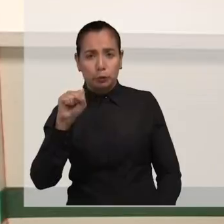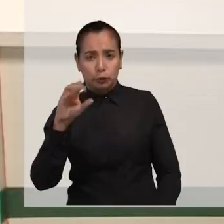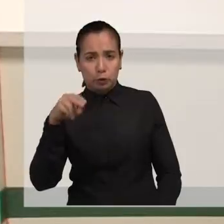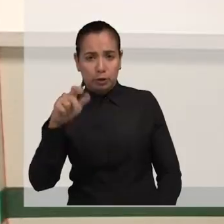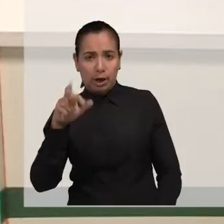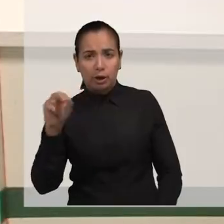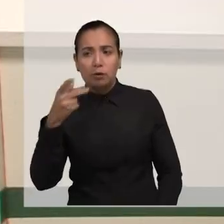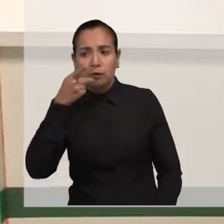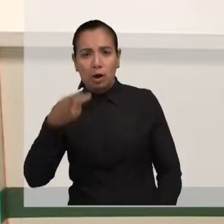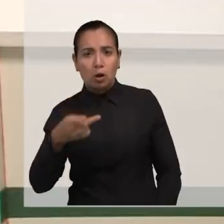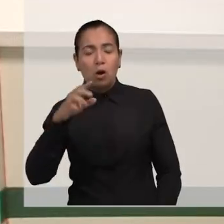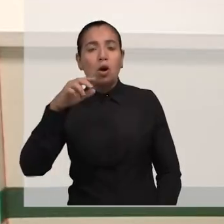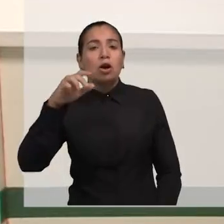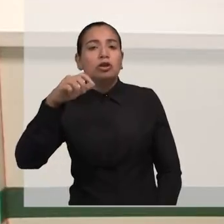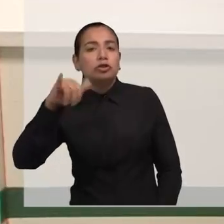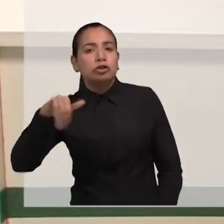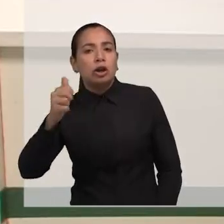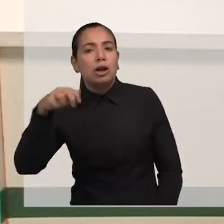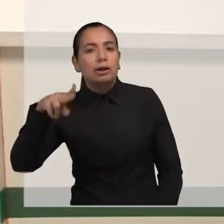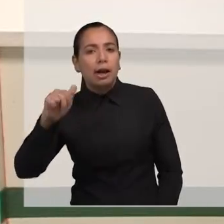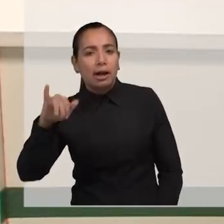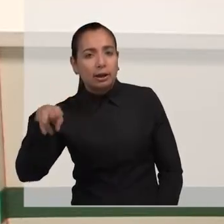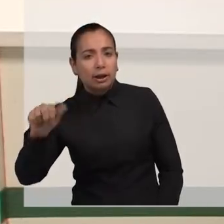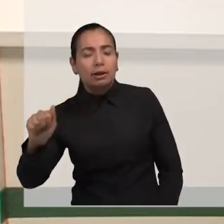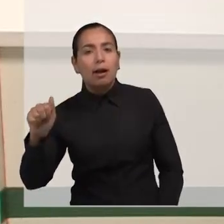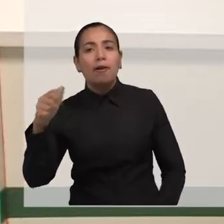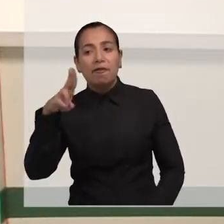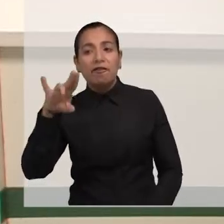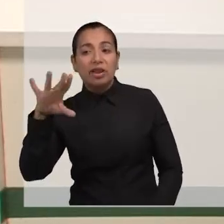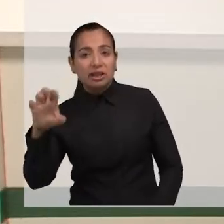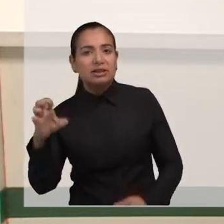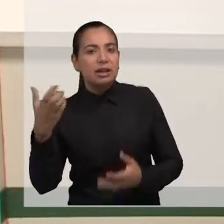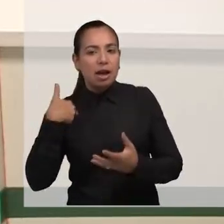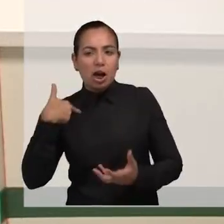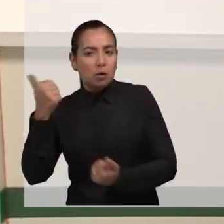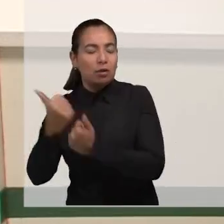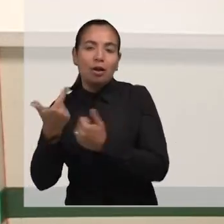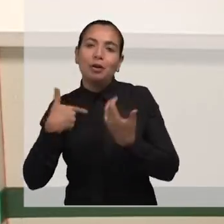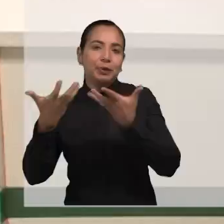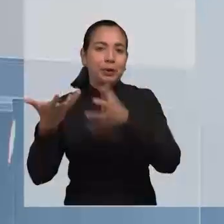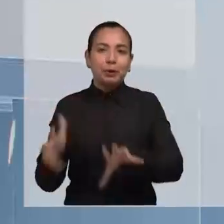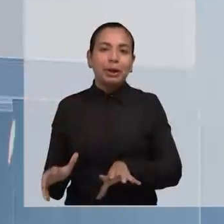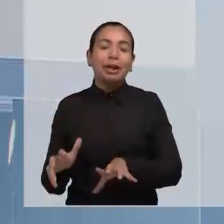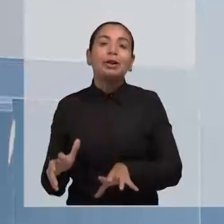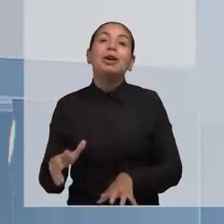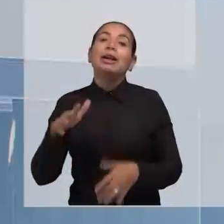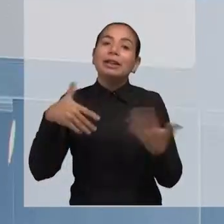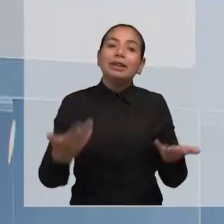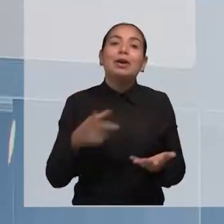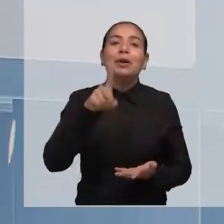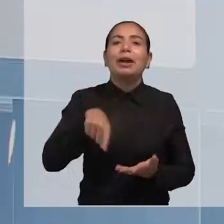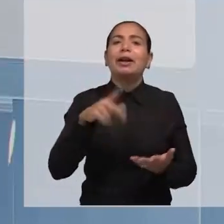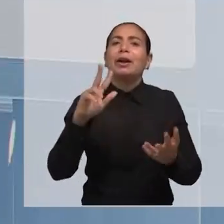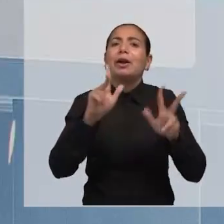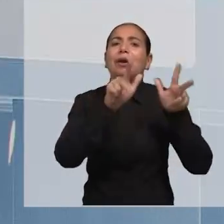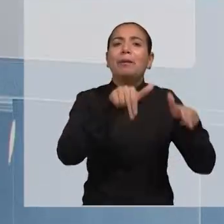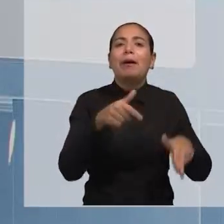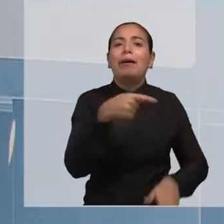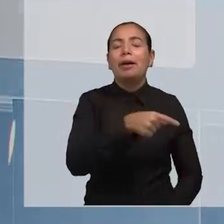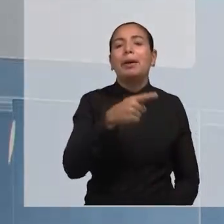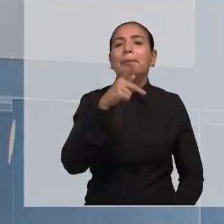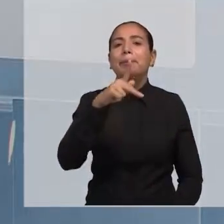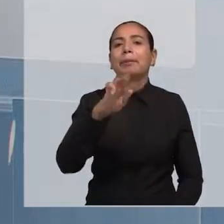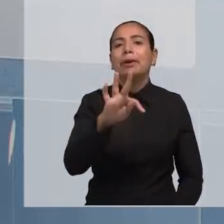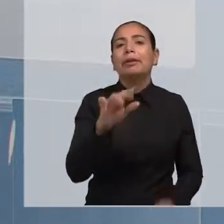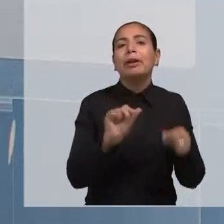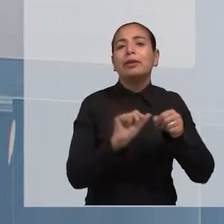Pascoal, a Janaína Pascoal, em vez de aceitar a vice, não aceitou, e ainda disse que eles estavam correndo o mesmo erro que o PT fez,